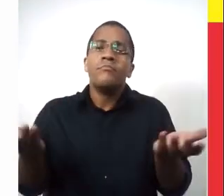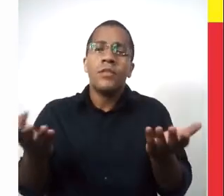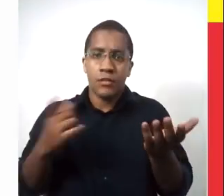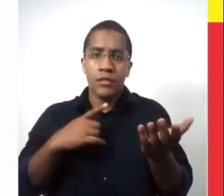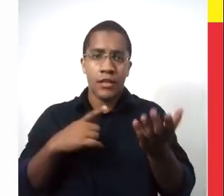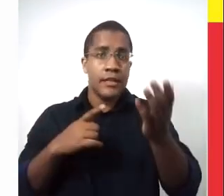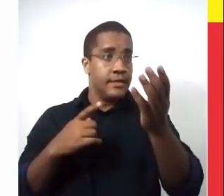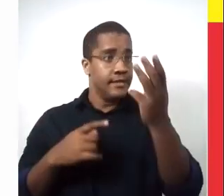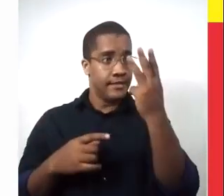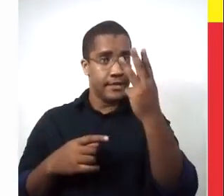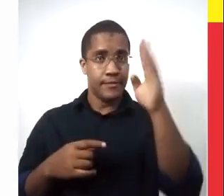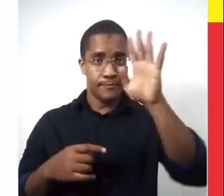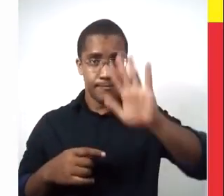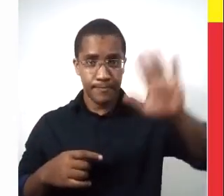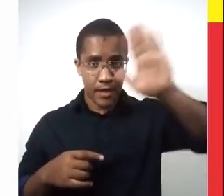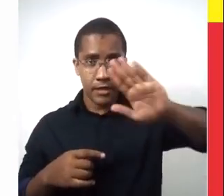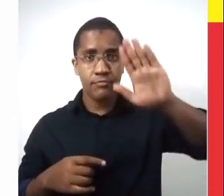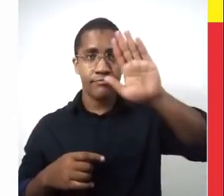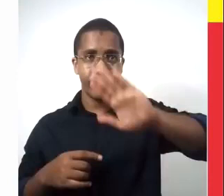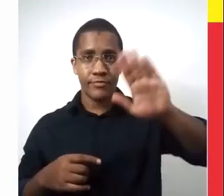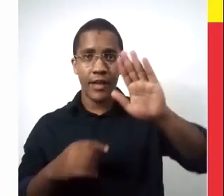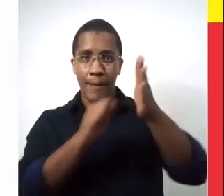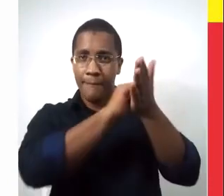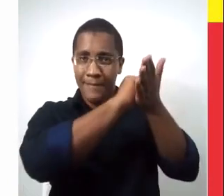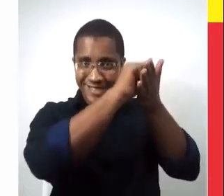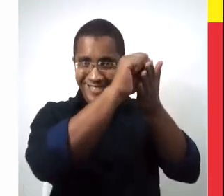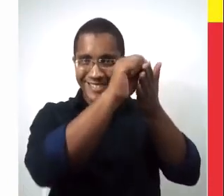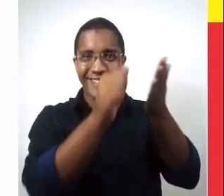Então, se eu tenho 3 apagadores e se eu colocar